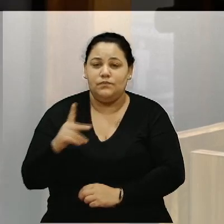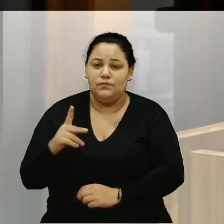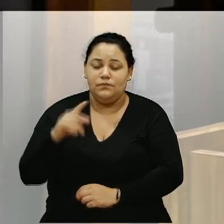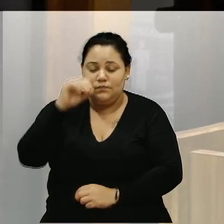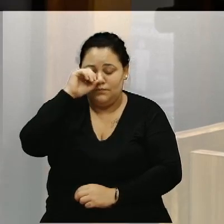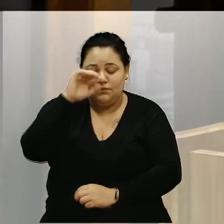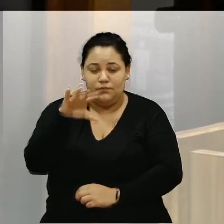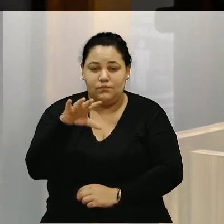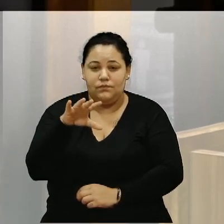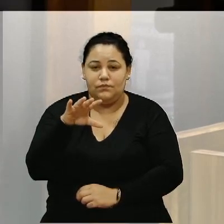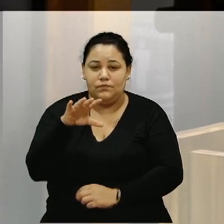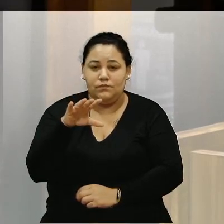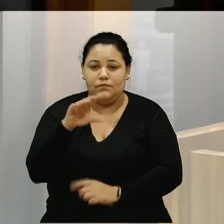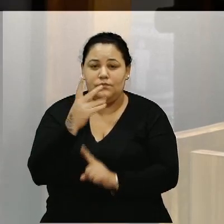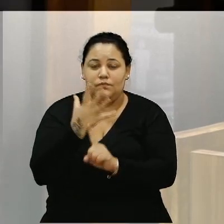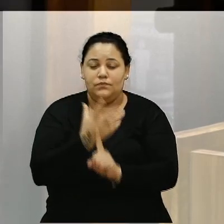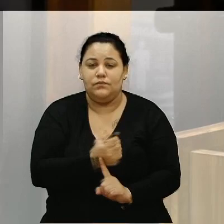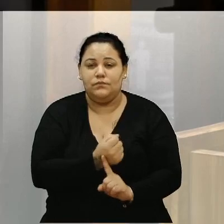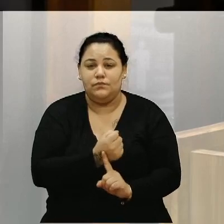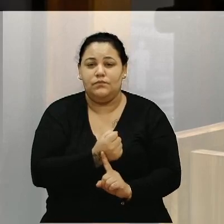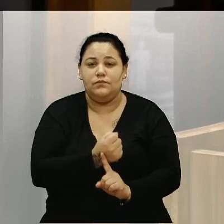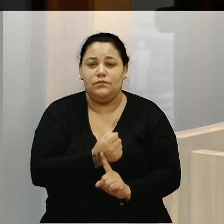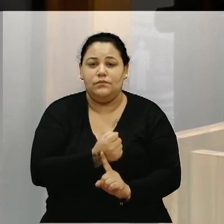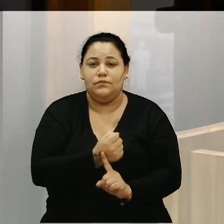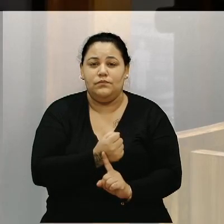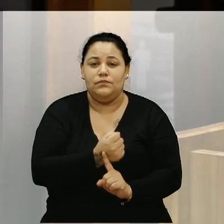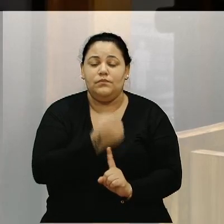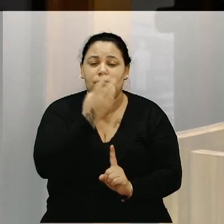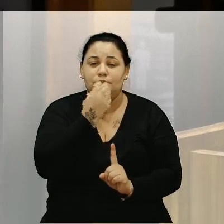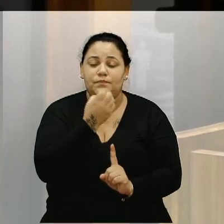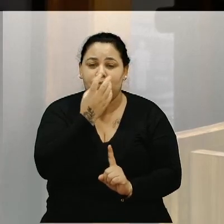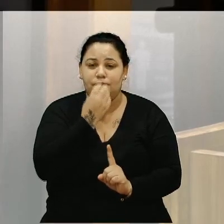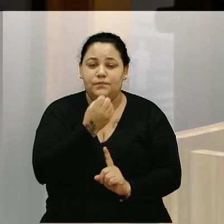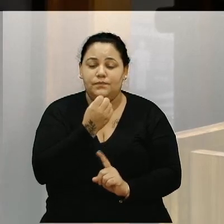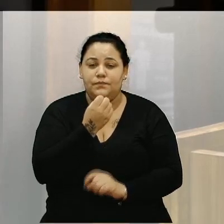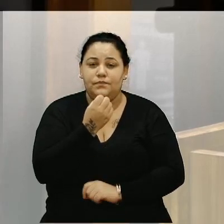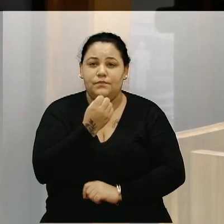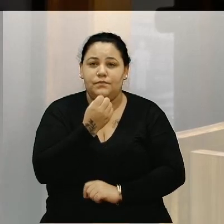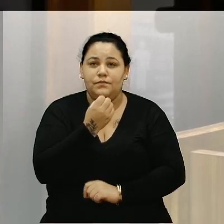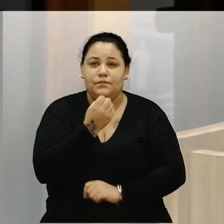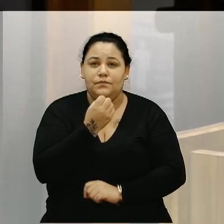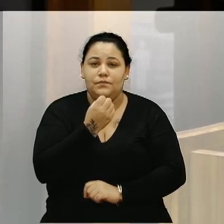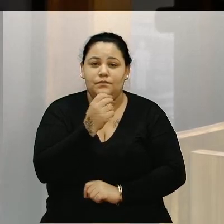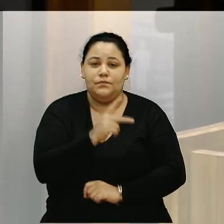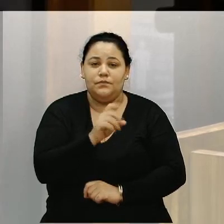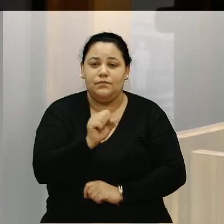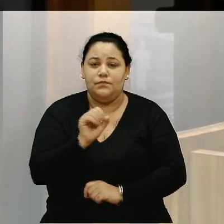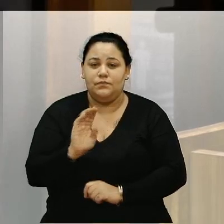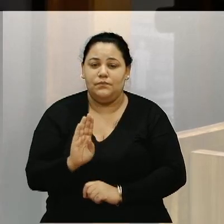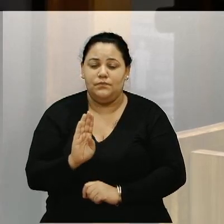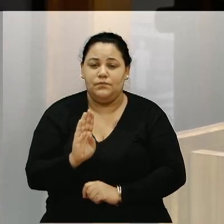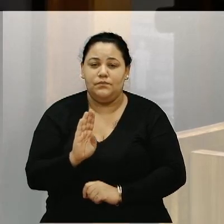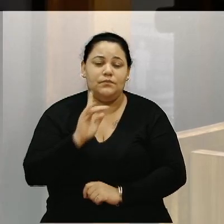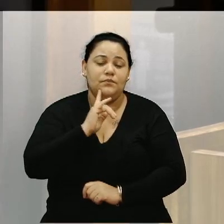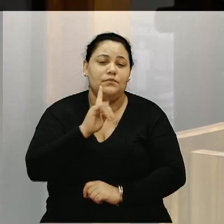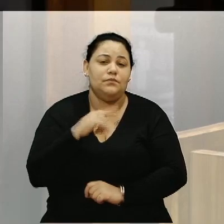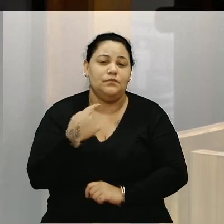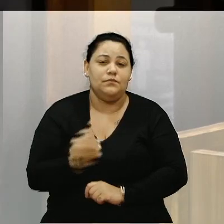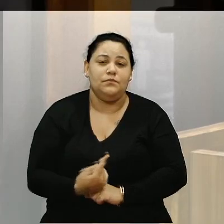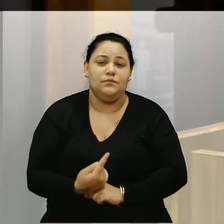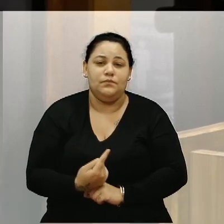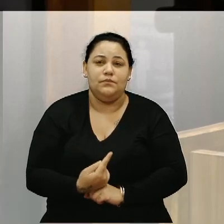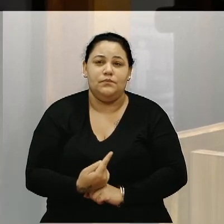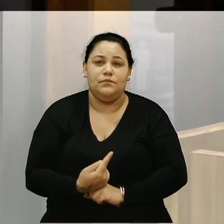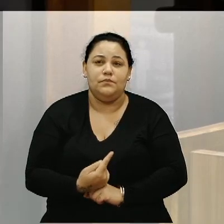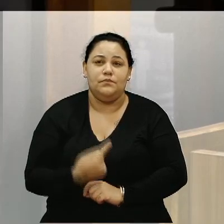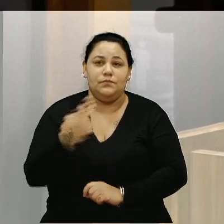Fiuza Gonçalves, vereador republicanos, Gilfredo Otto de Camille Sobrinho, vereador PSB, Gladys Francisqueto Frisso,